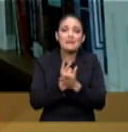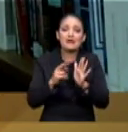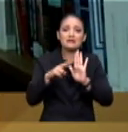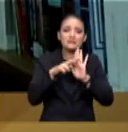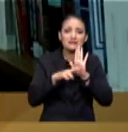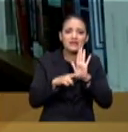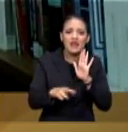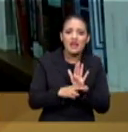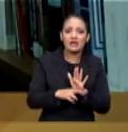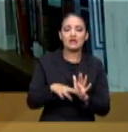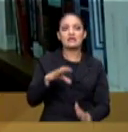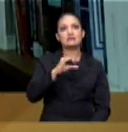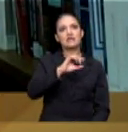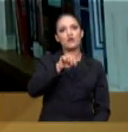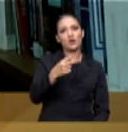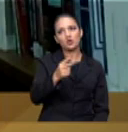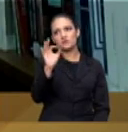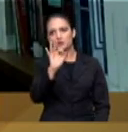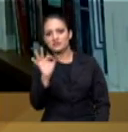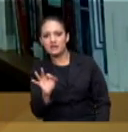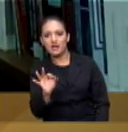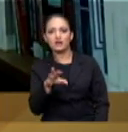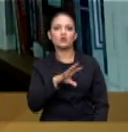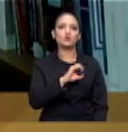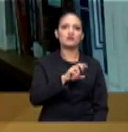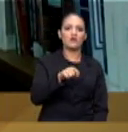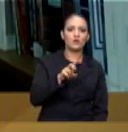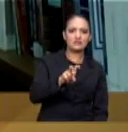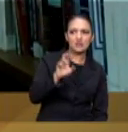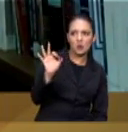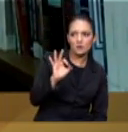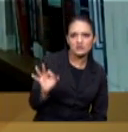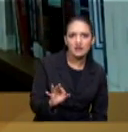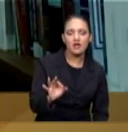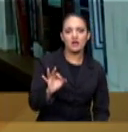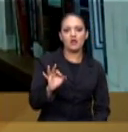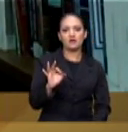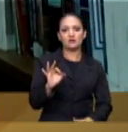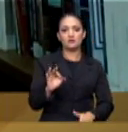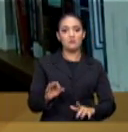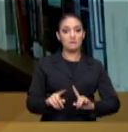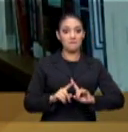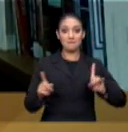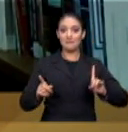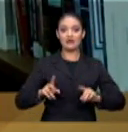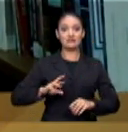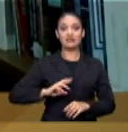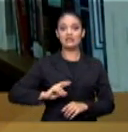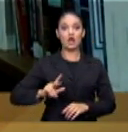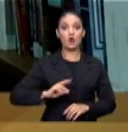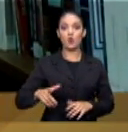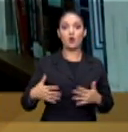alíquotas de 0,2%, 0,5% de retenção do imposto de renda. Não estamos falando 1,5%, não estamos